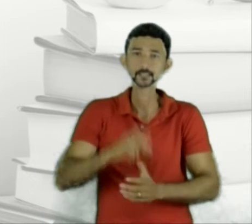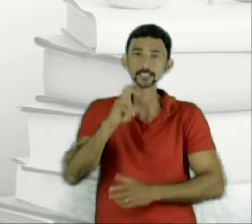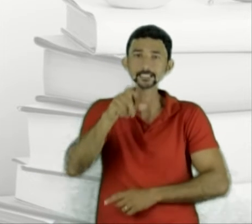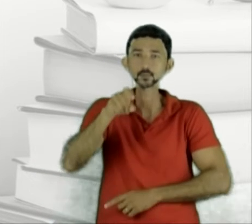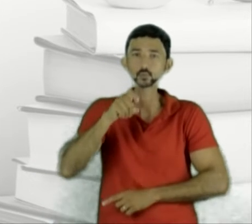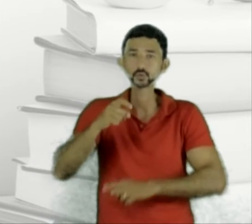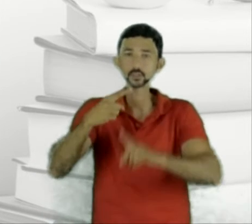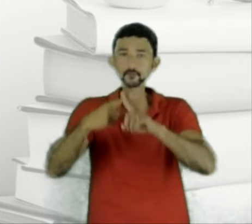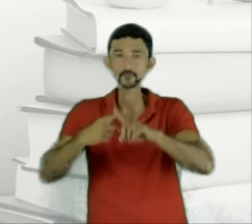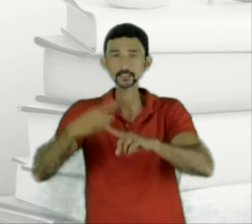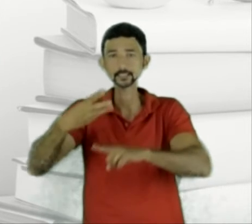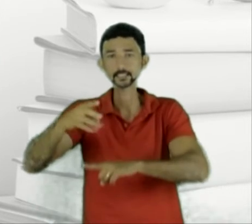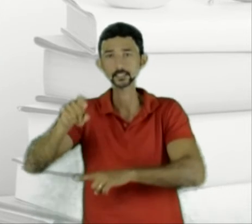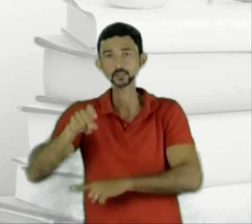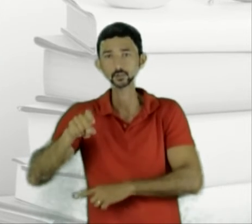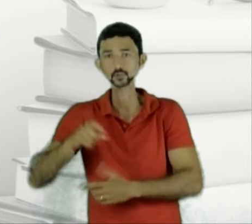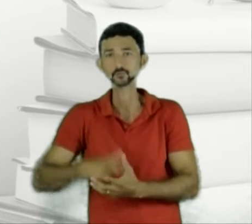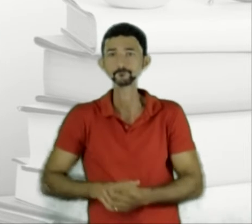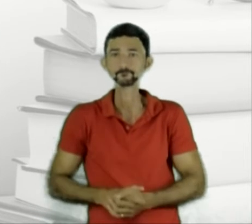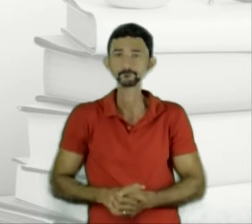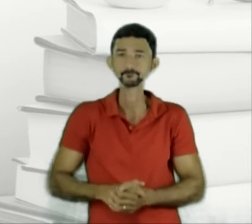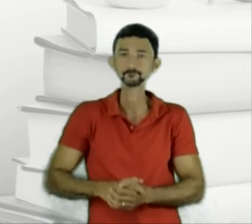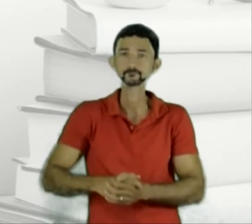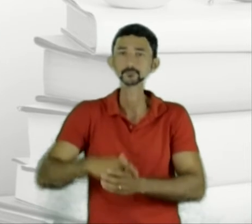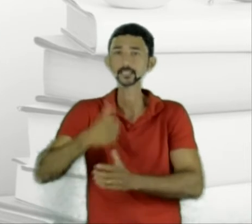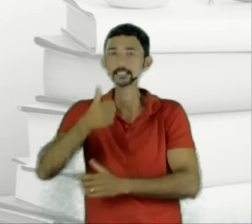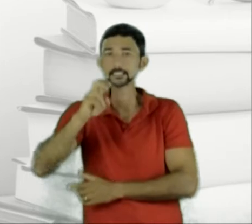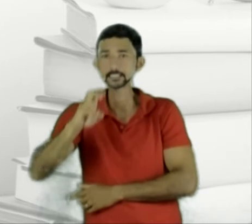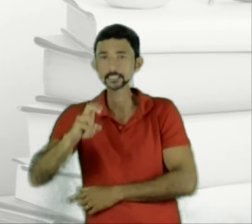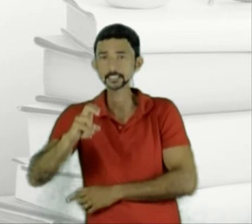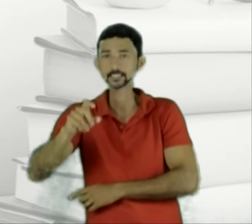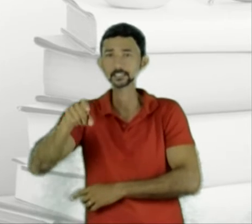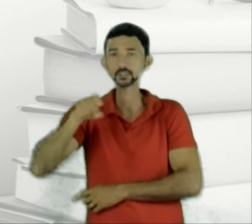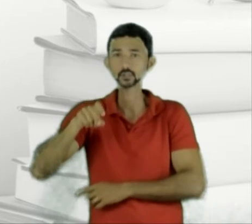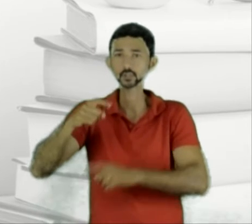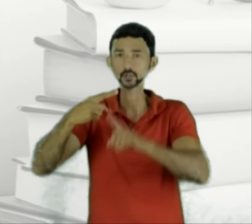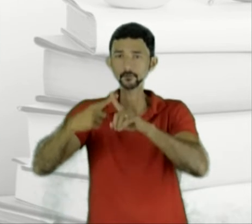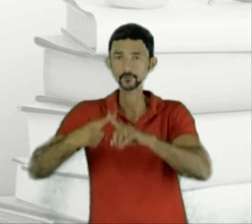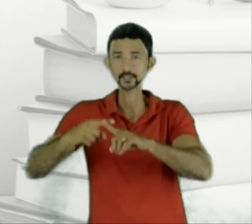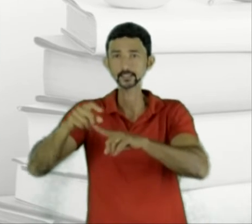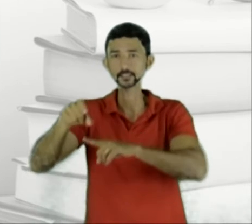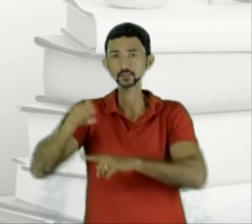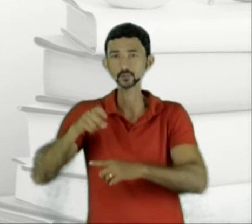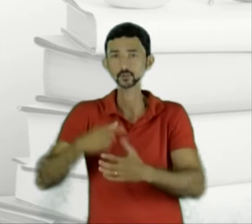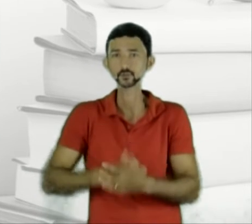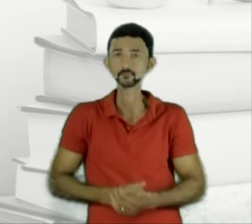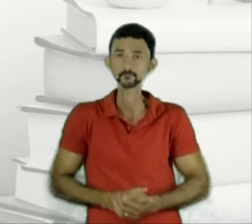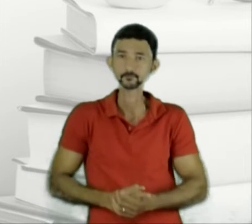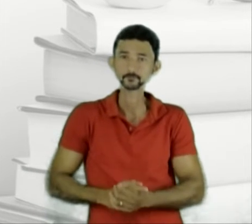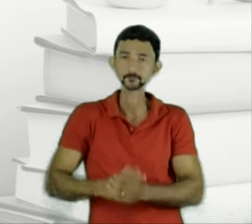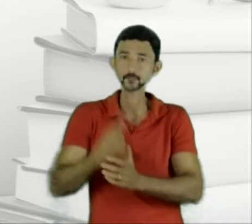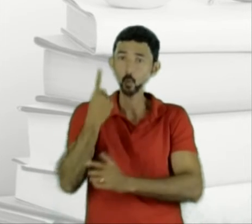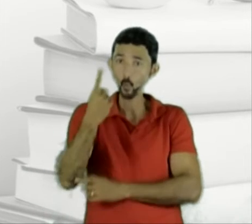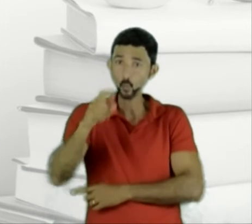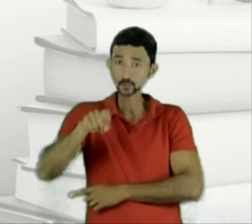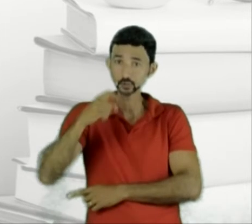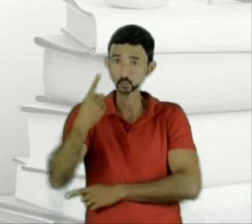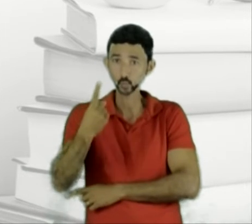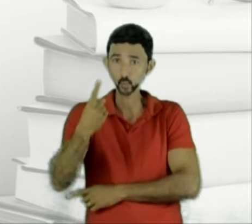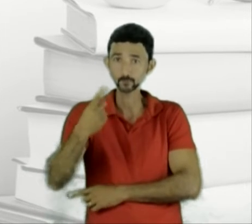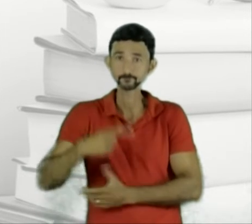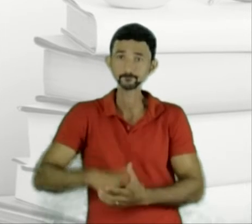3x. 5 vezes 3, 15. X vezes x vai ficar x elevado a 1 mais